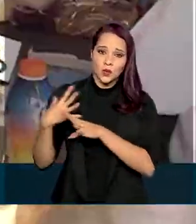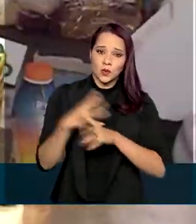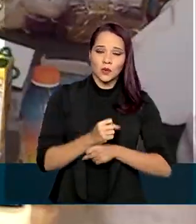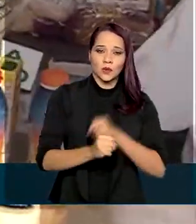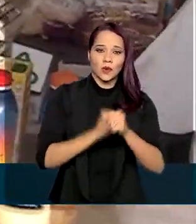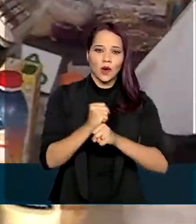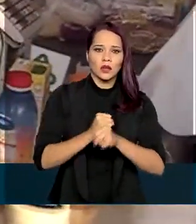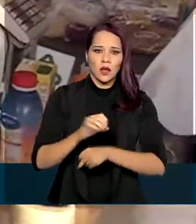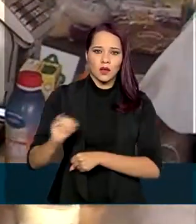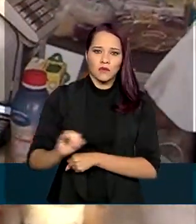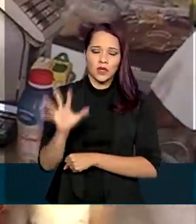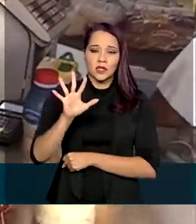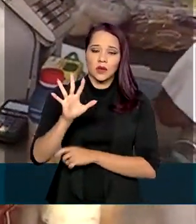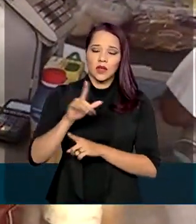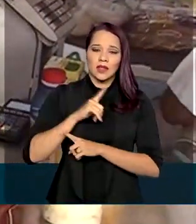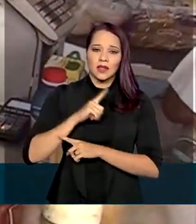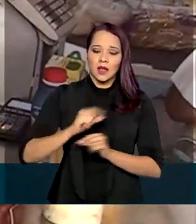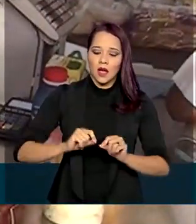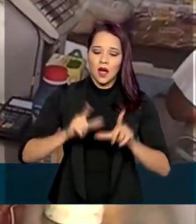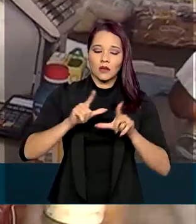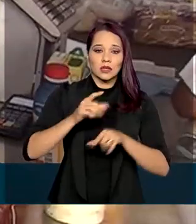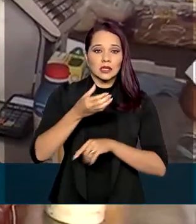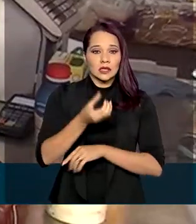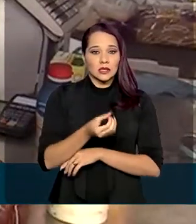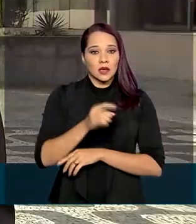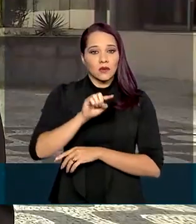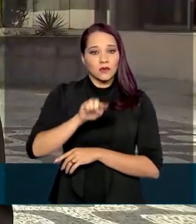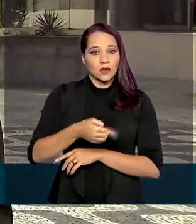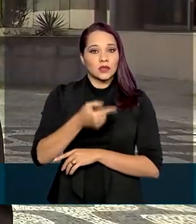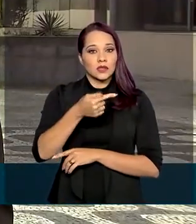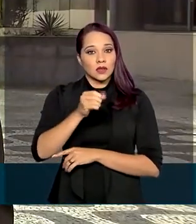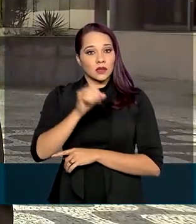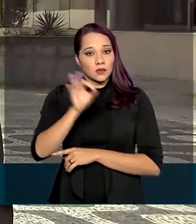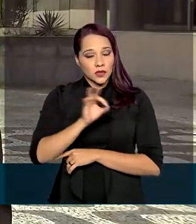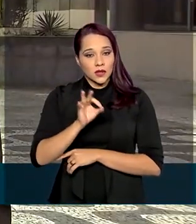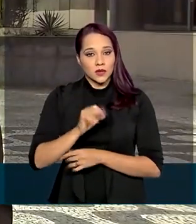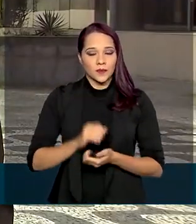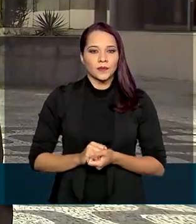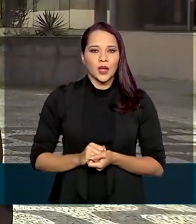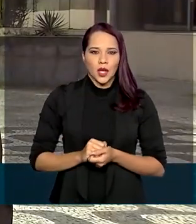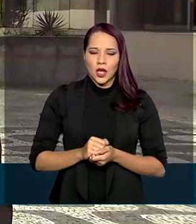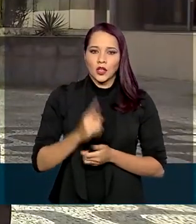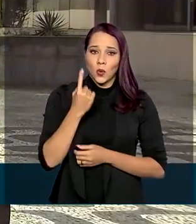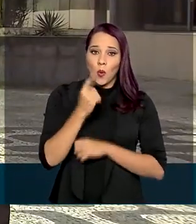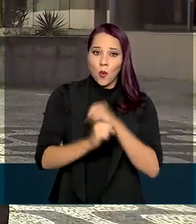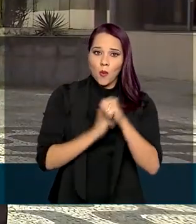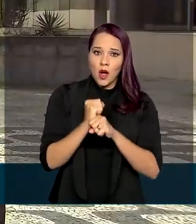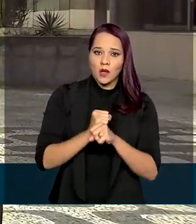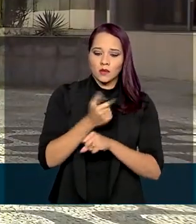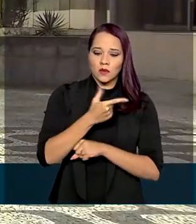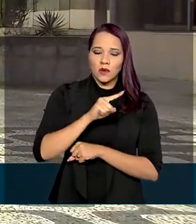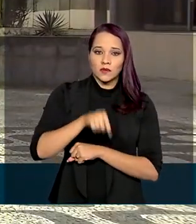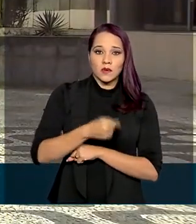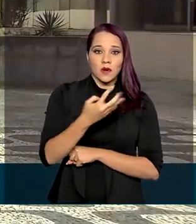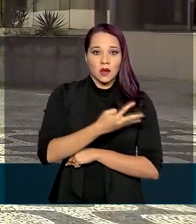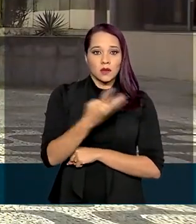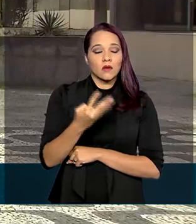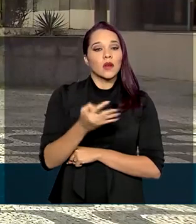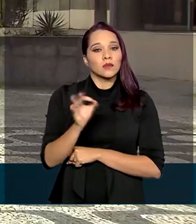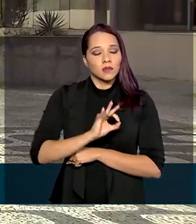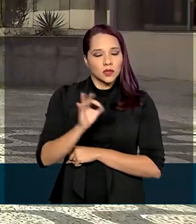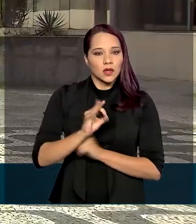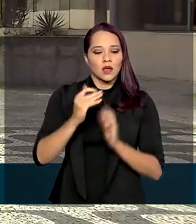ano, a inflação registra uma alta de 0,70%. E nos últimos 12 meses, 2,44%,